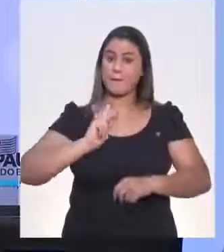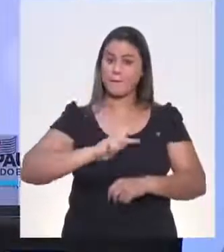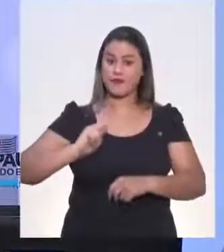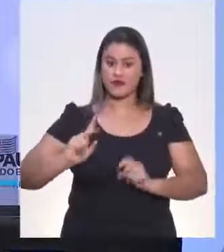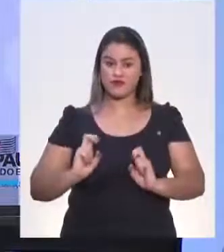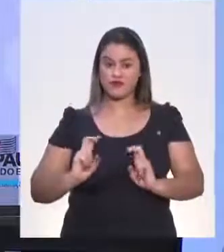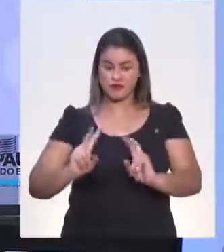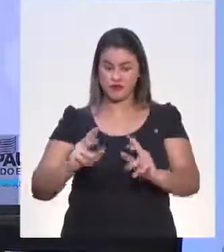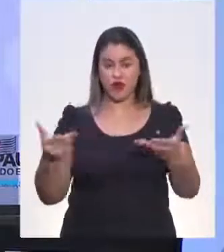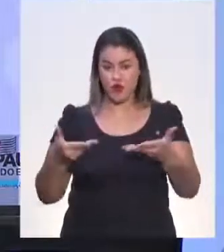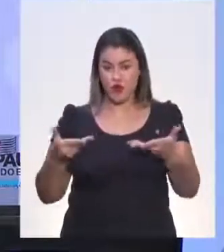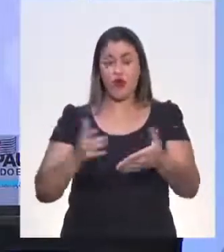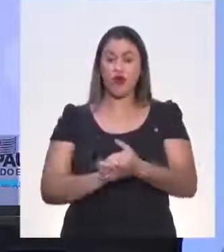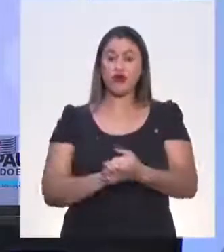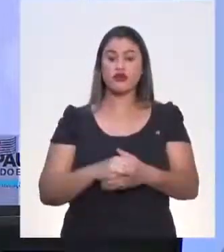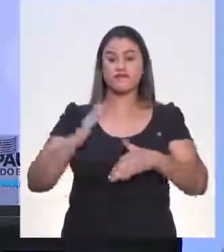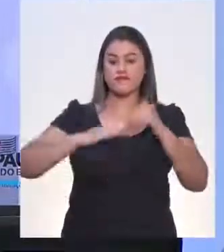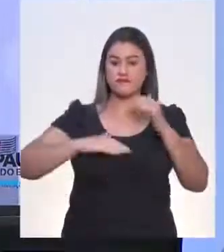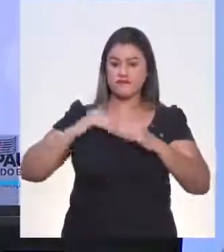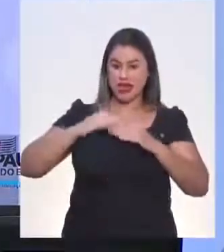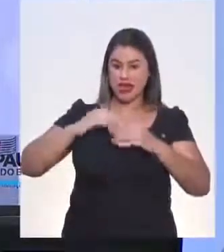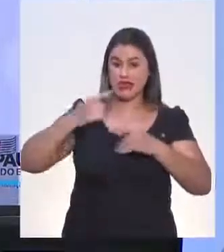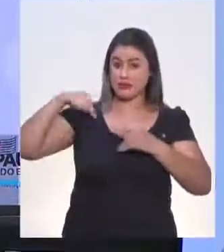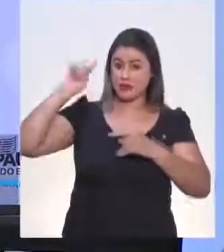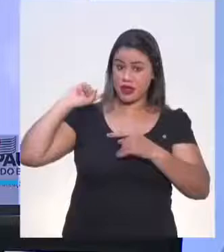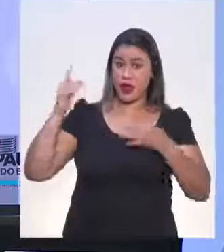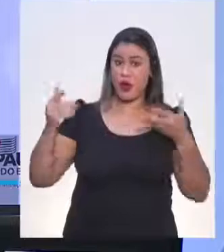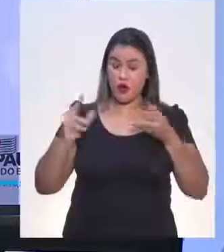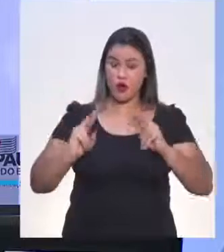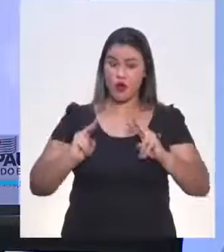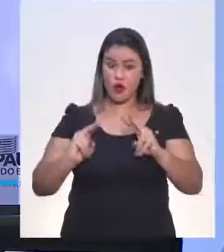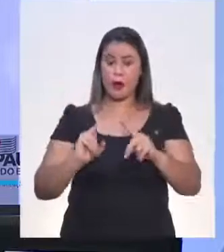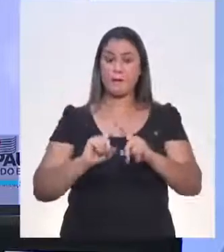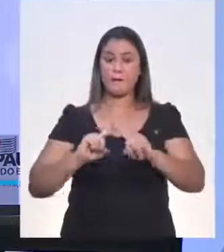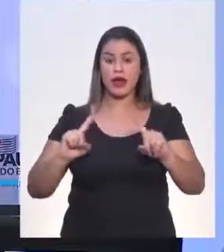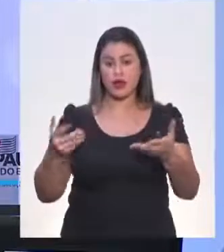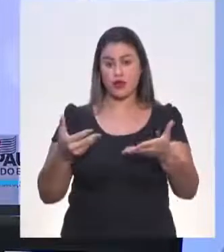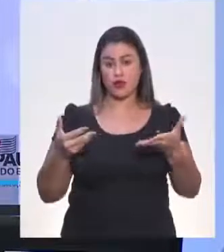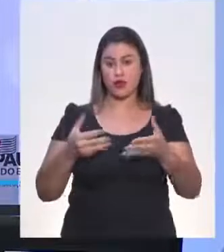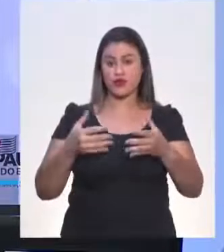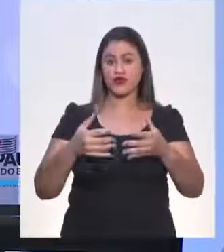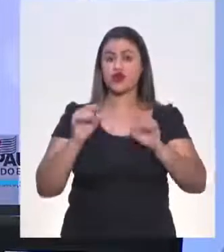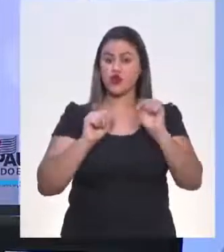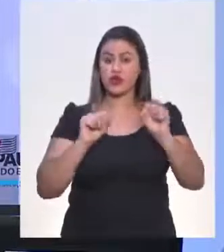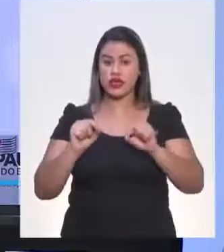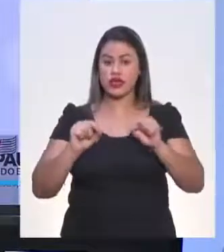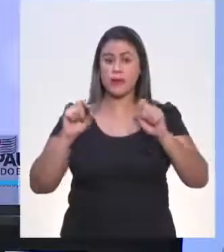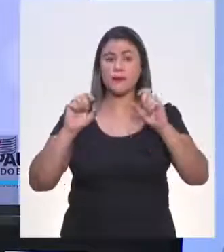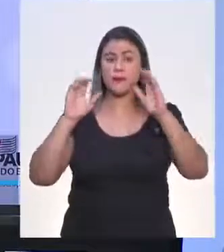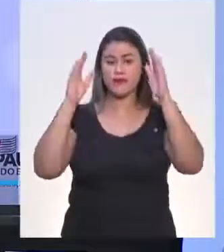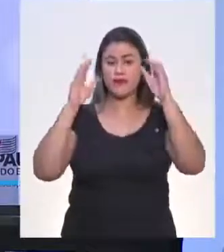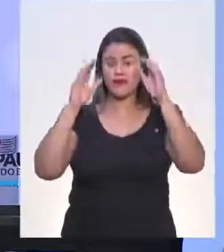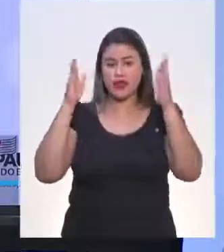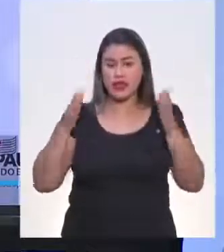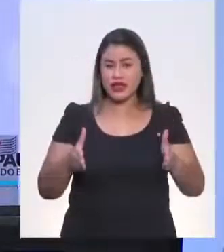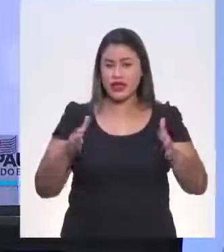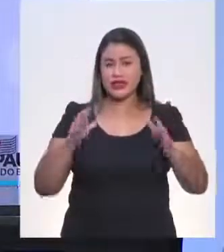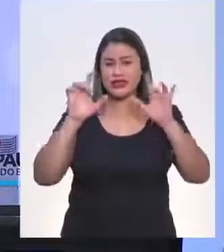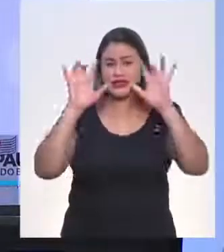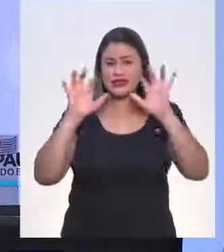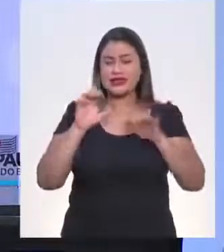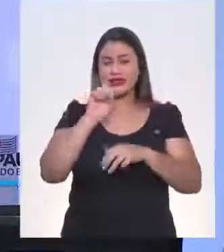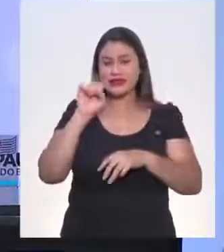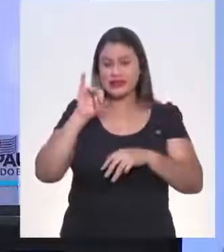habilidade que nós trabalhamos semana passada aí, só que hoje nós vamos resolver os sistemas de formas diferentes. Hoje